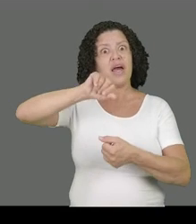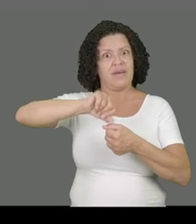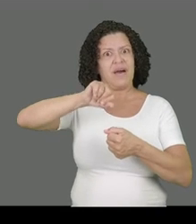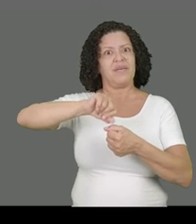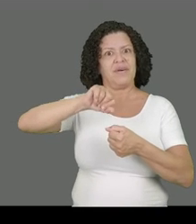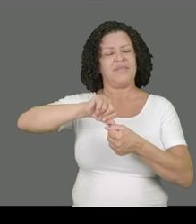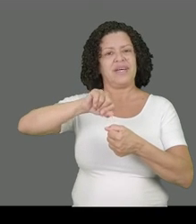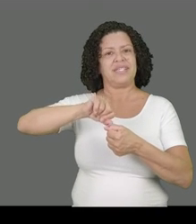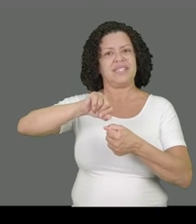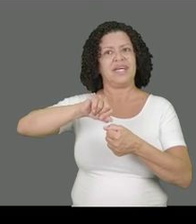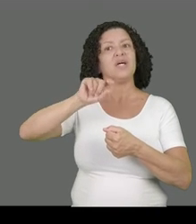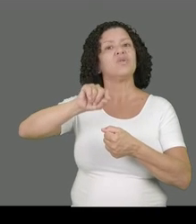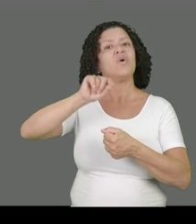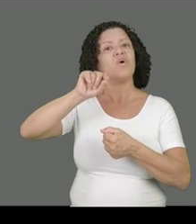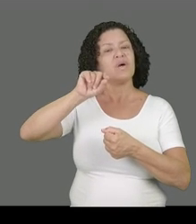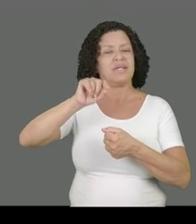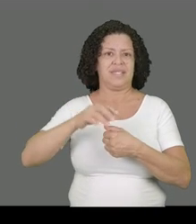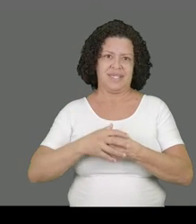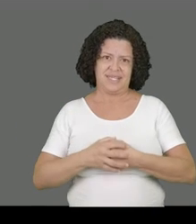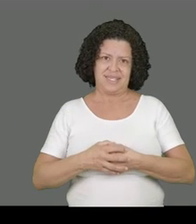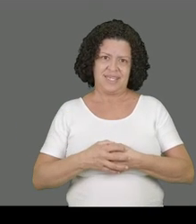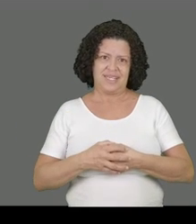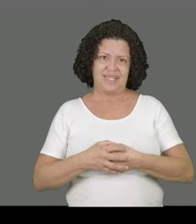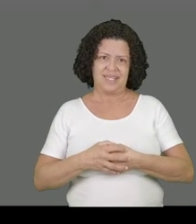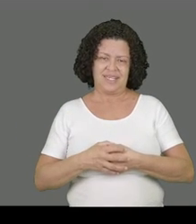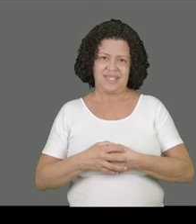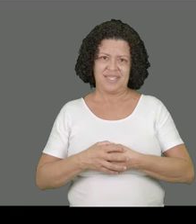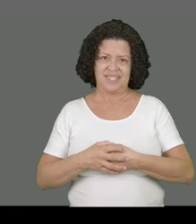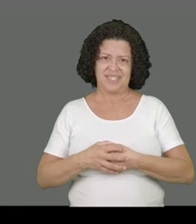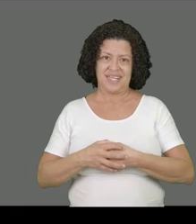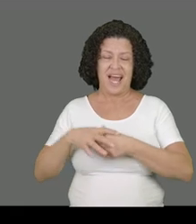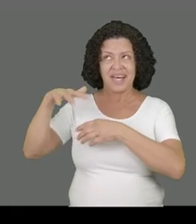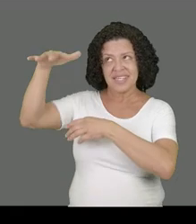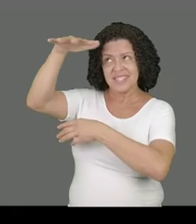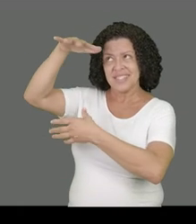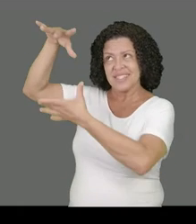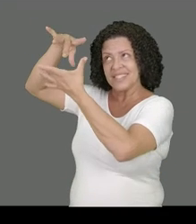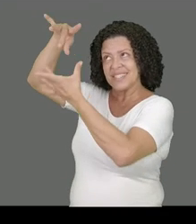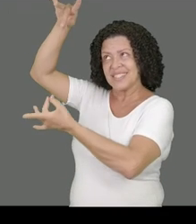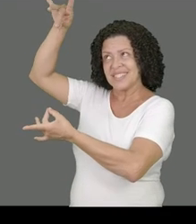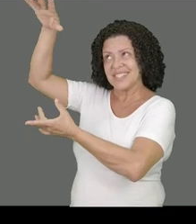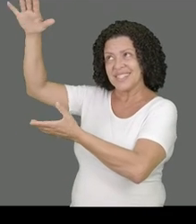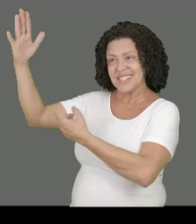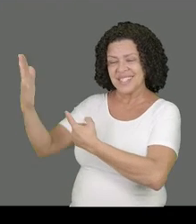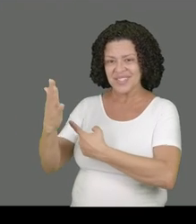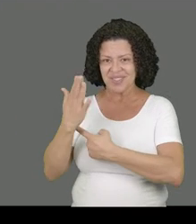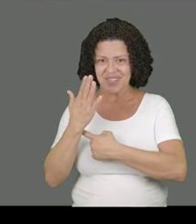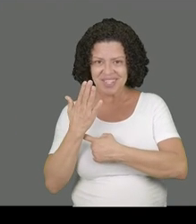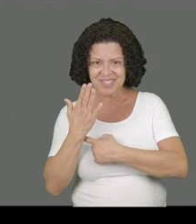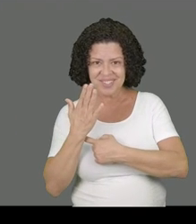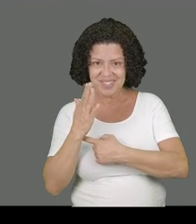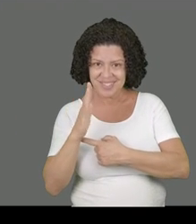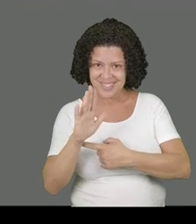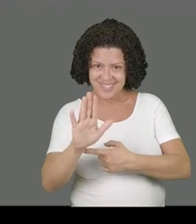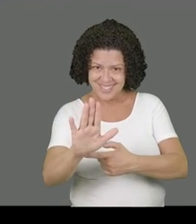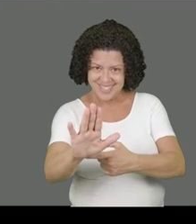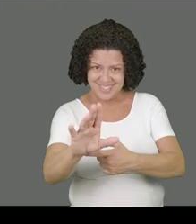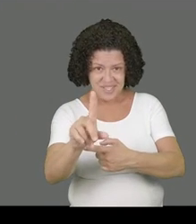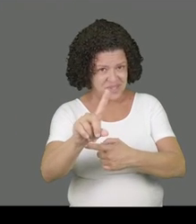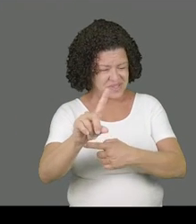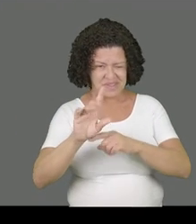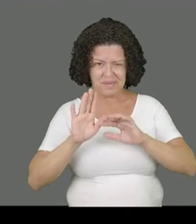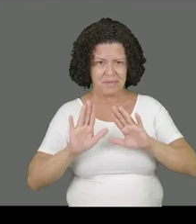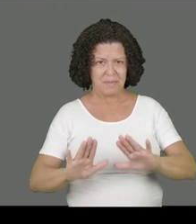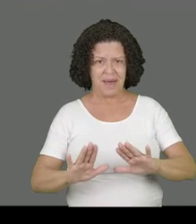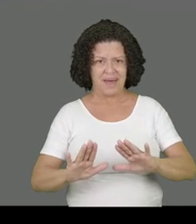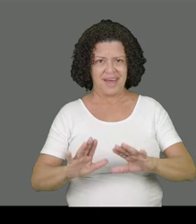que nós fazemos com que o céu também nos ajude. É